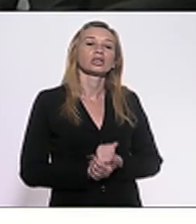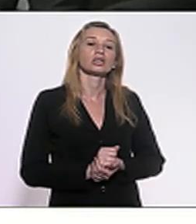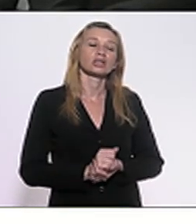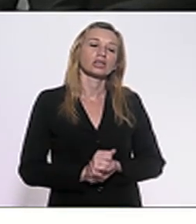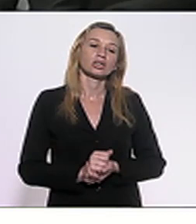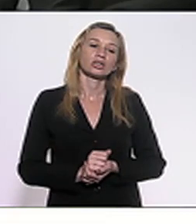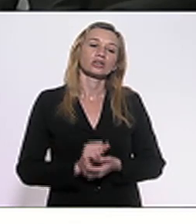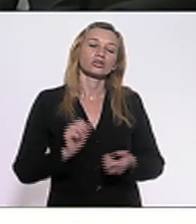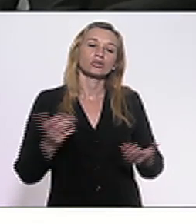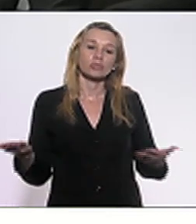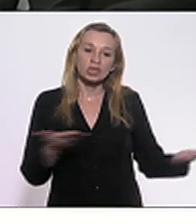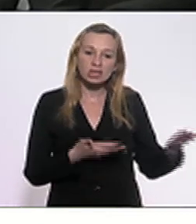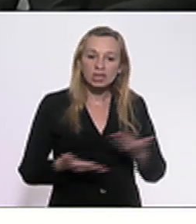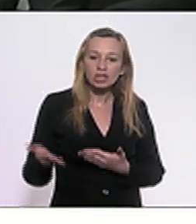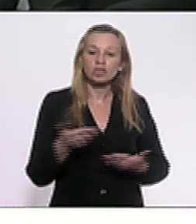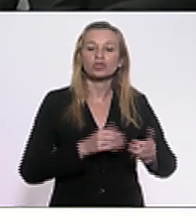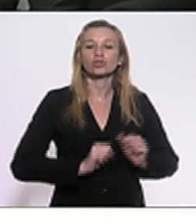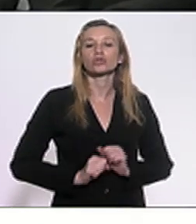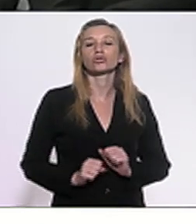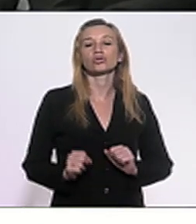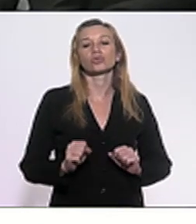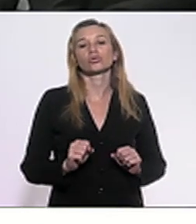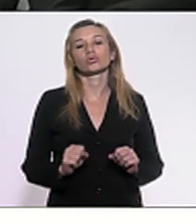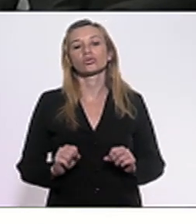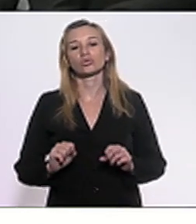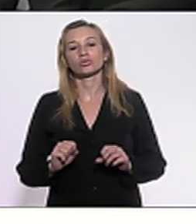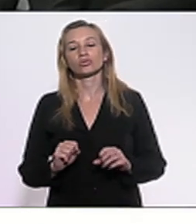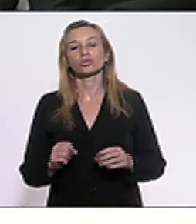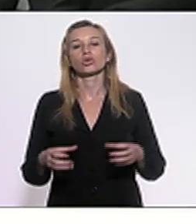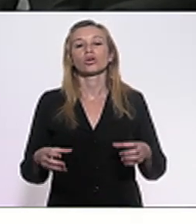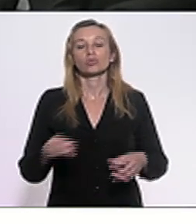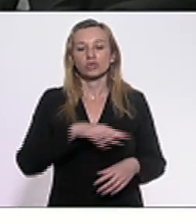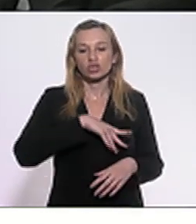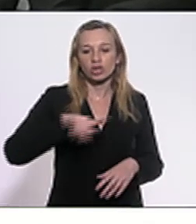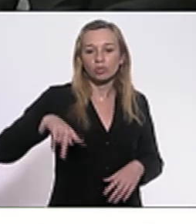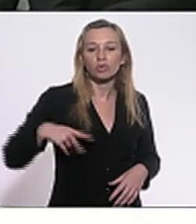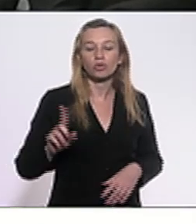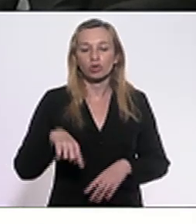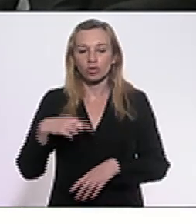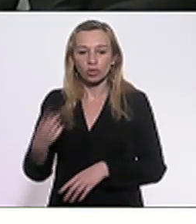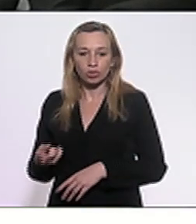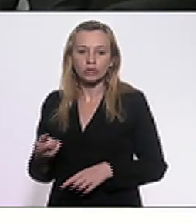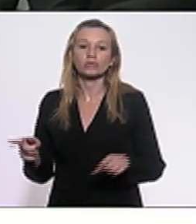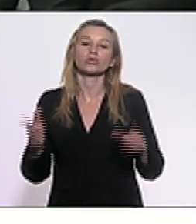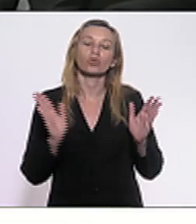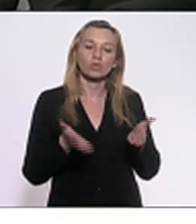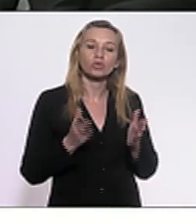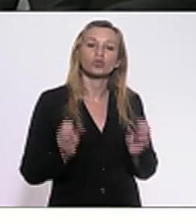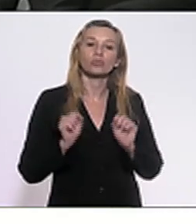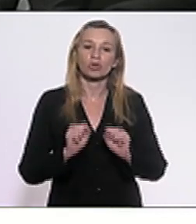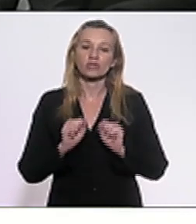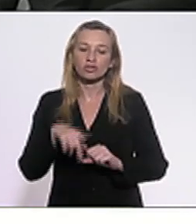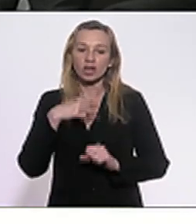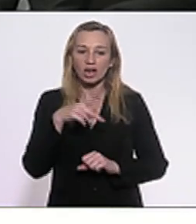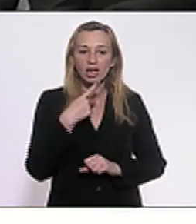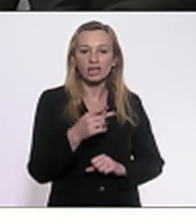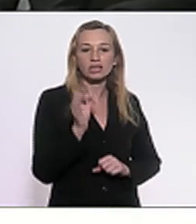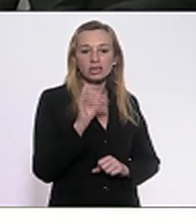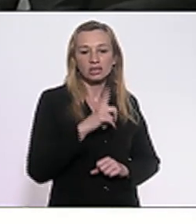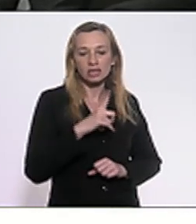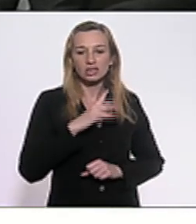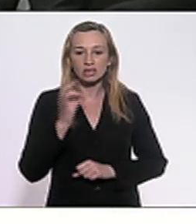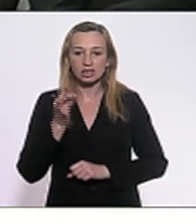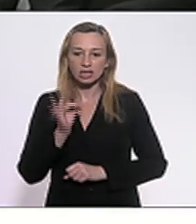em parcerias com órgãos externos, como o Ministério Público, e hoje pode-se dizer que tem clareza que